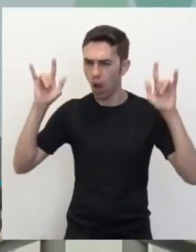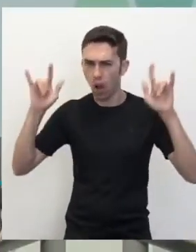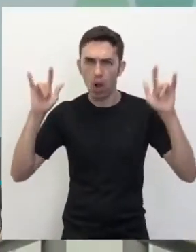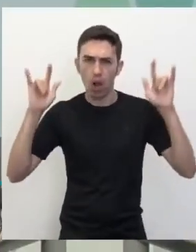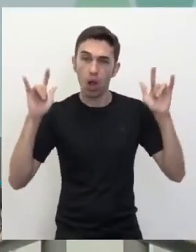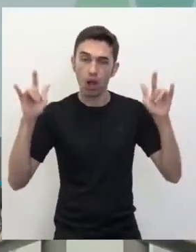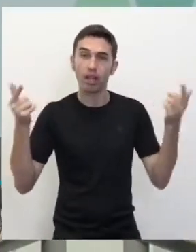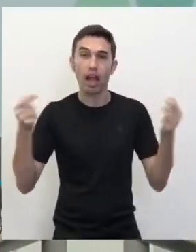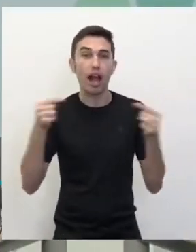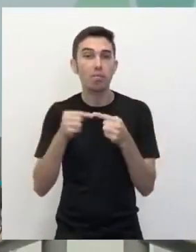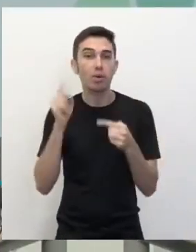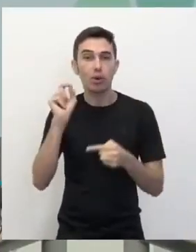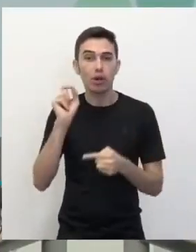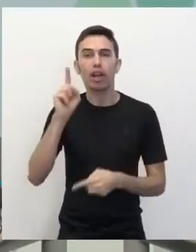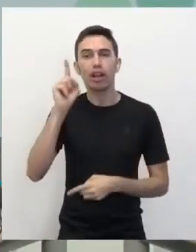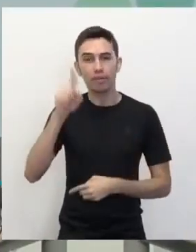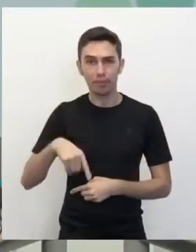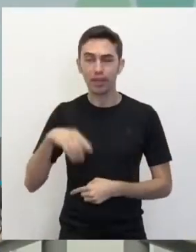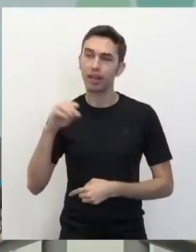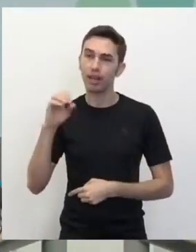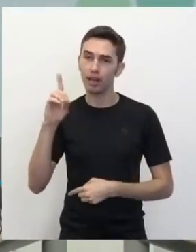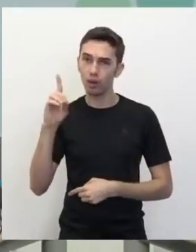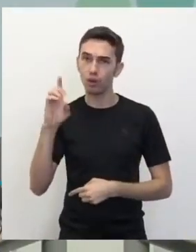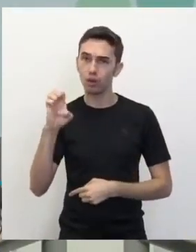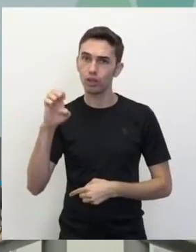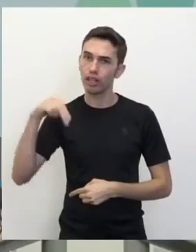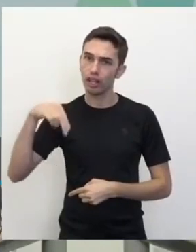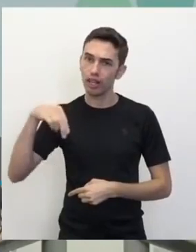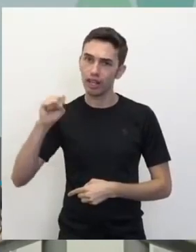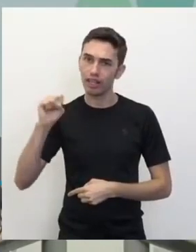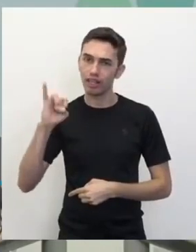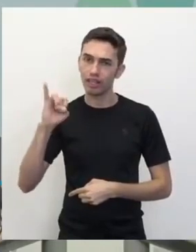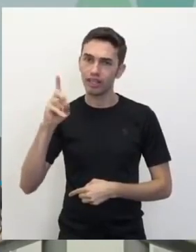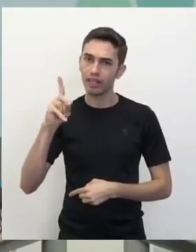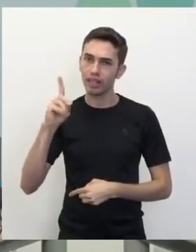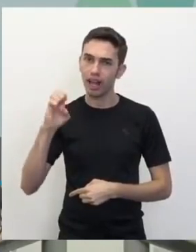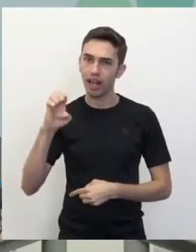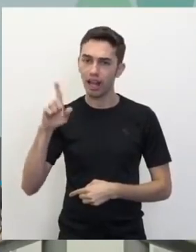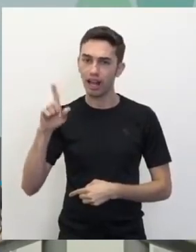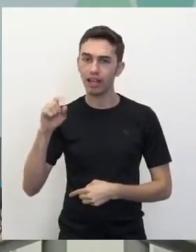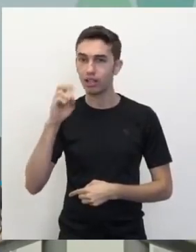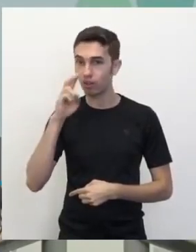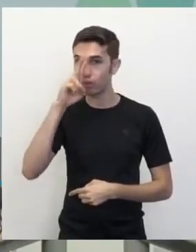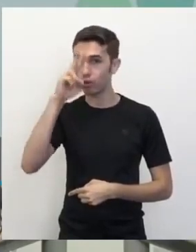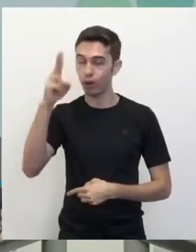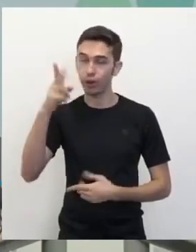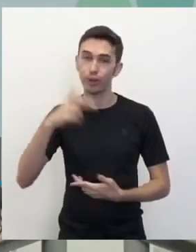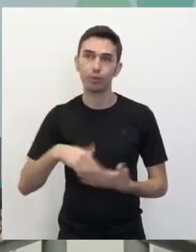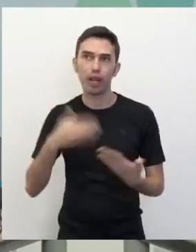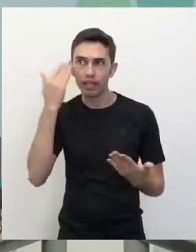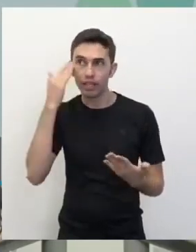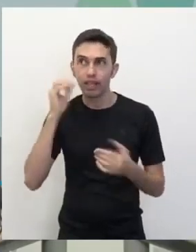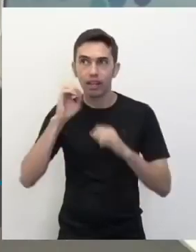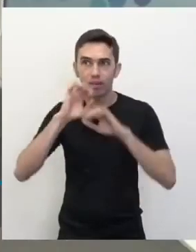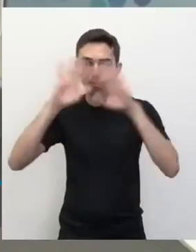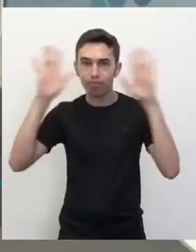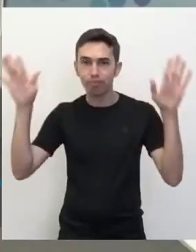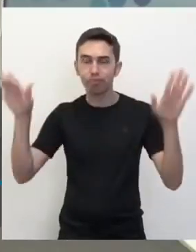desses modelos de som. Eu acho que seria talvez o caminho mais fácil de você mentalmente entender esse som.